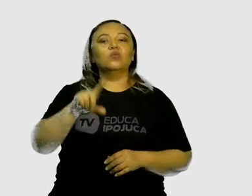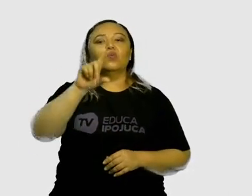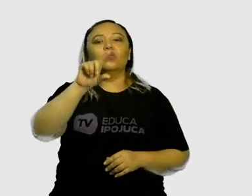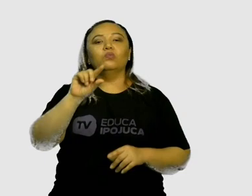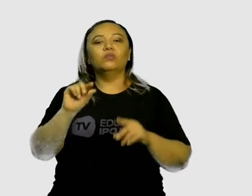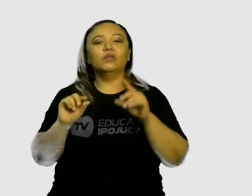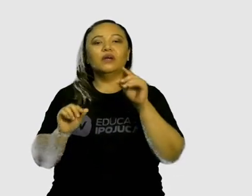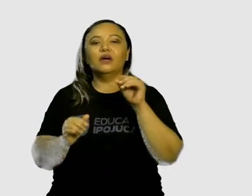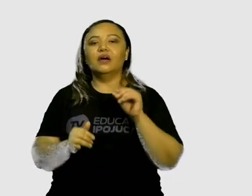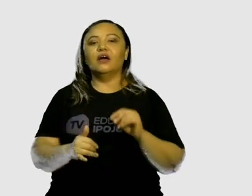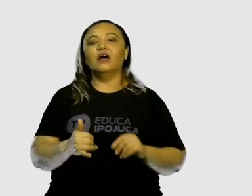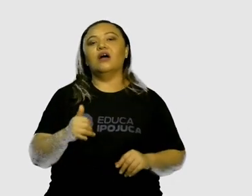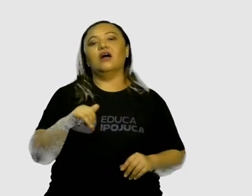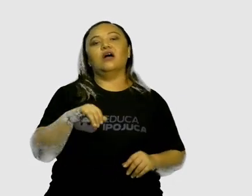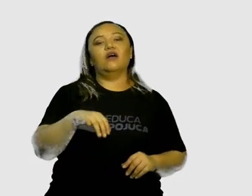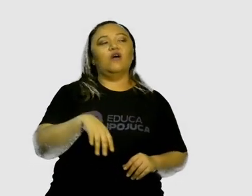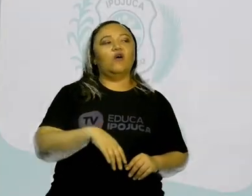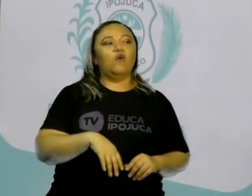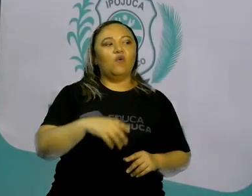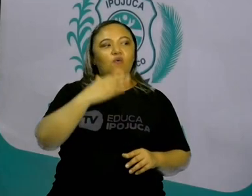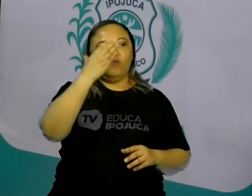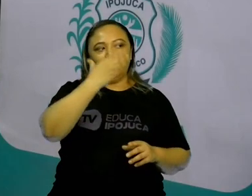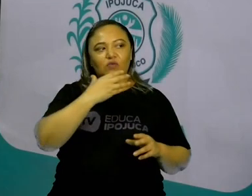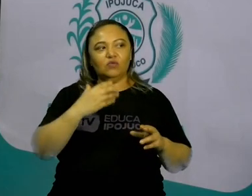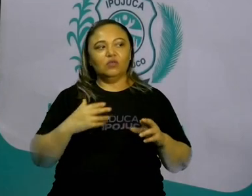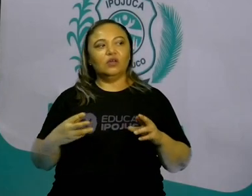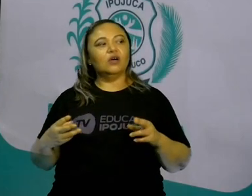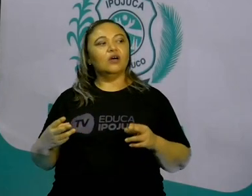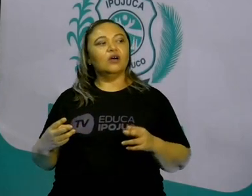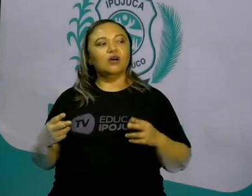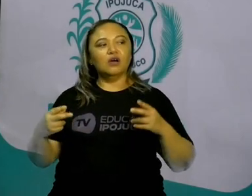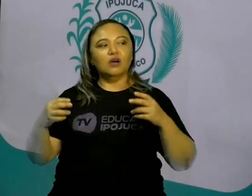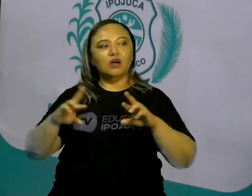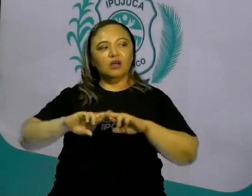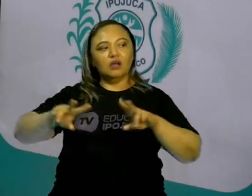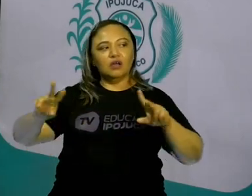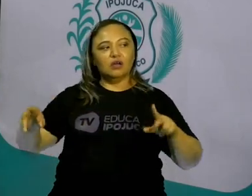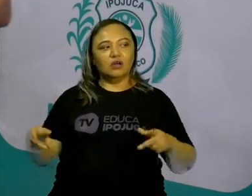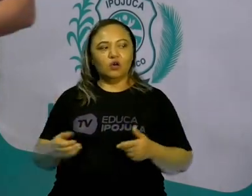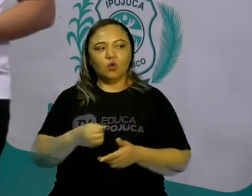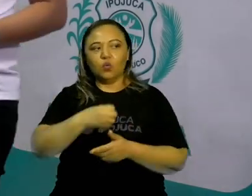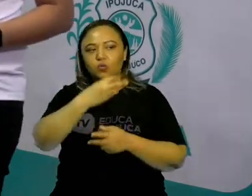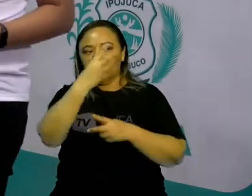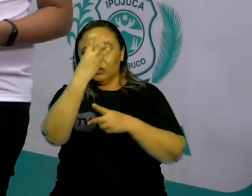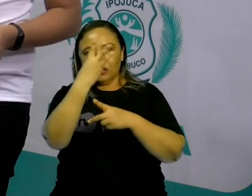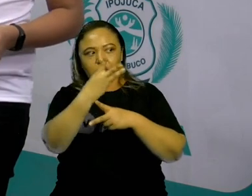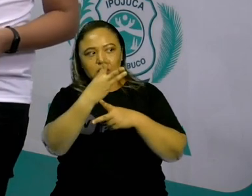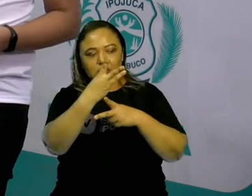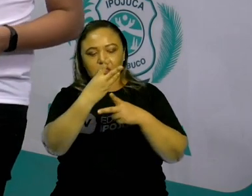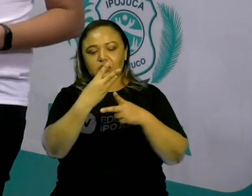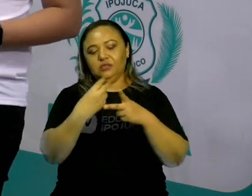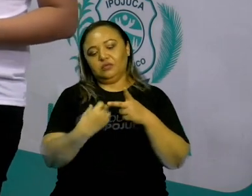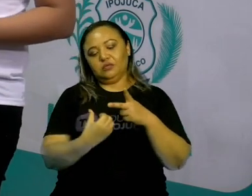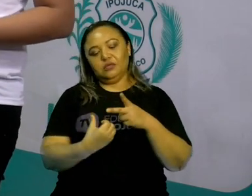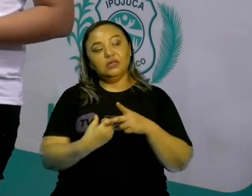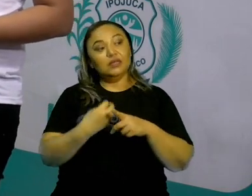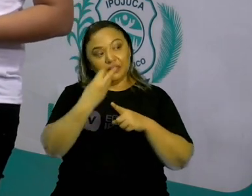é. 2 frutas. 3 frutas, no total de 6 figurinhas. Pois é.